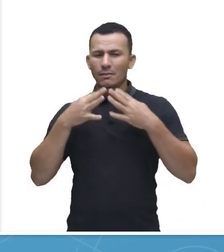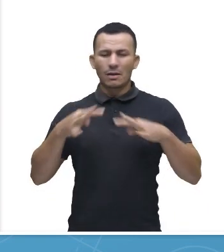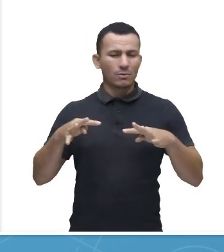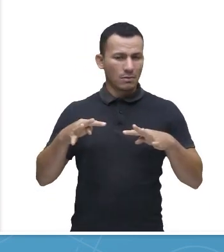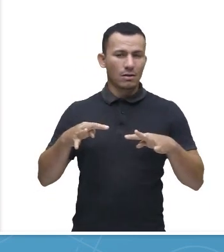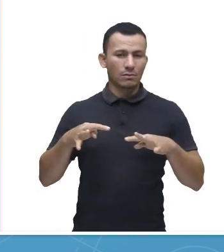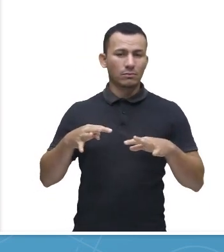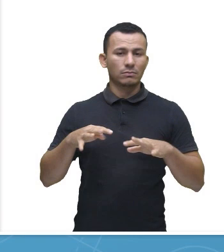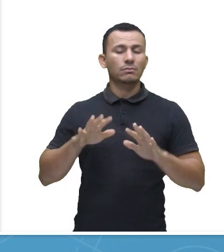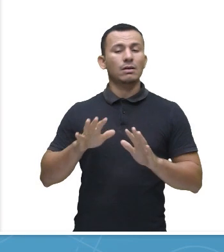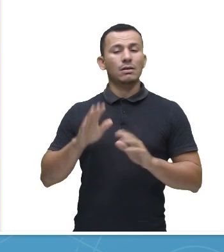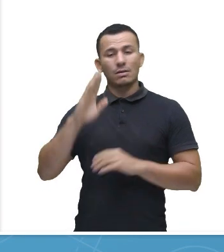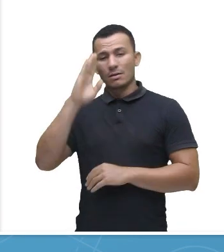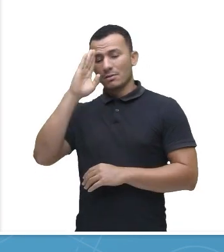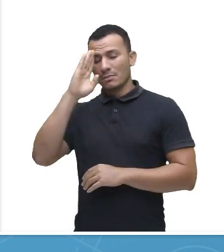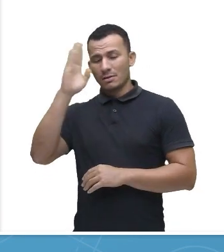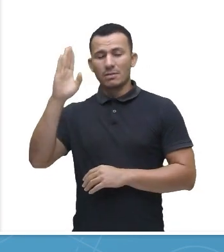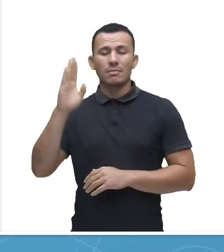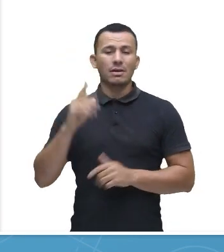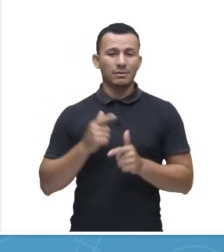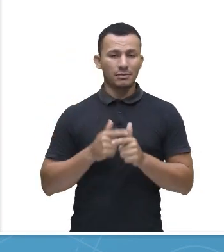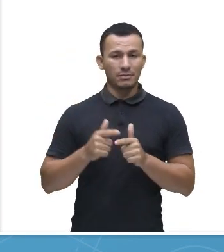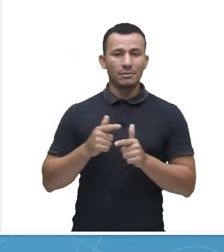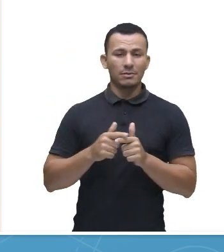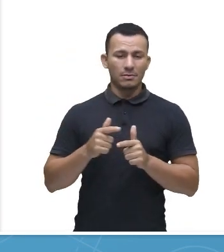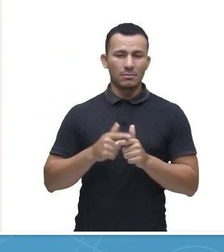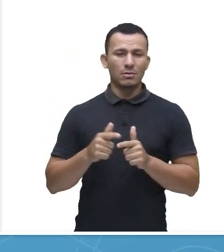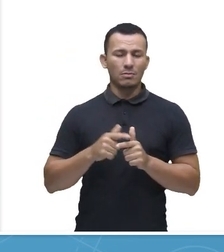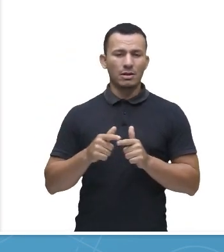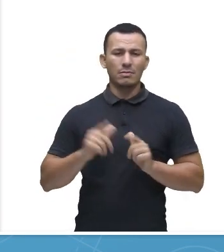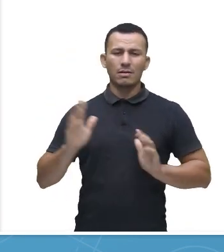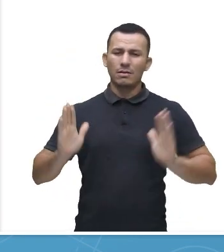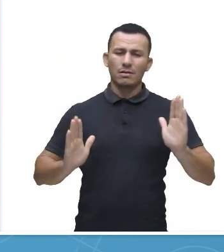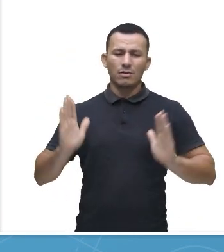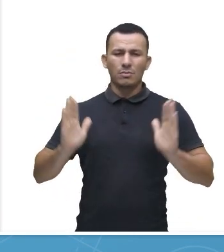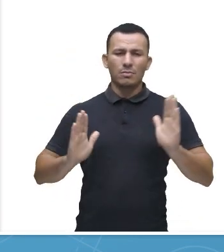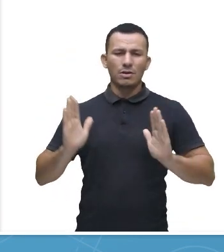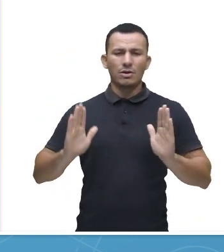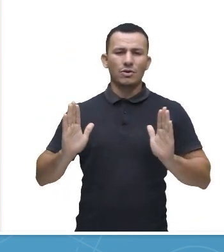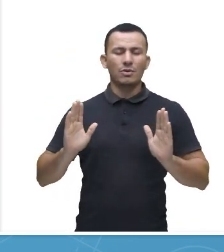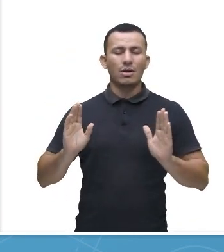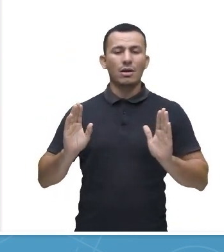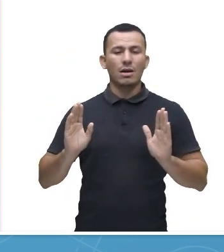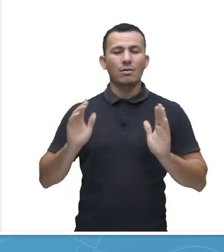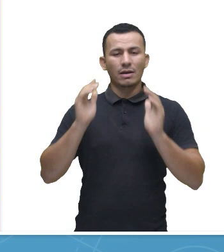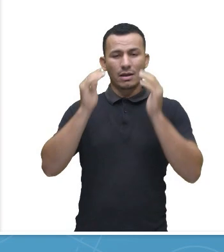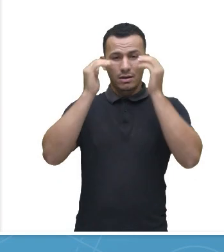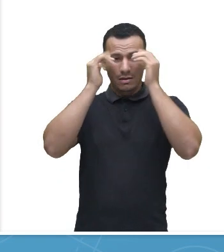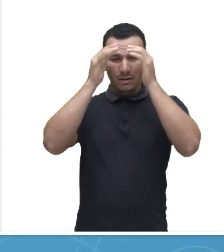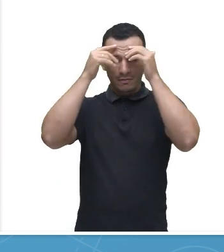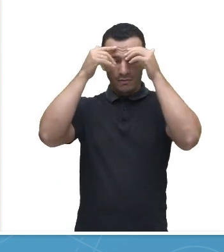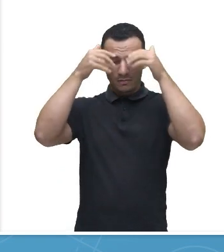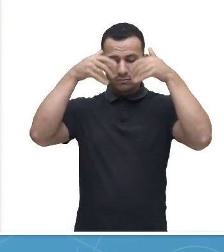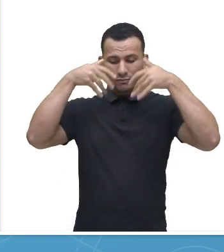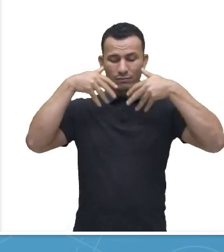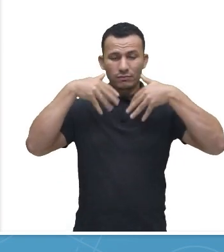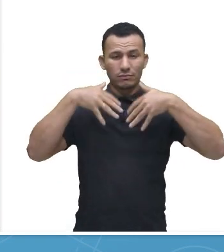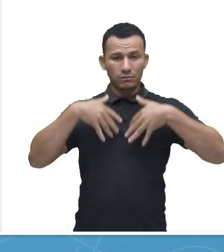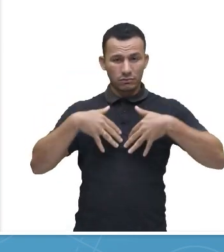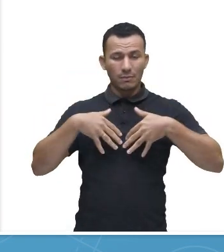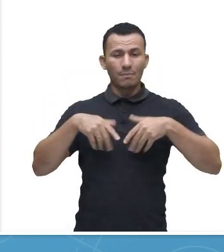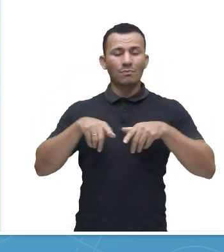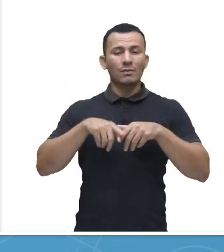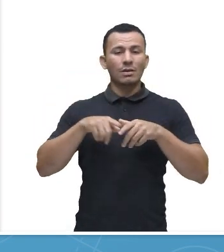vida, onde os principais problemas que ocorrem durante esse período são os danos no sistema nervoso central e os